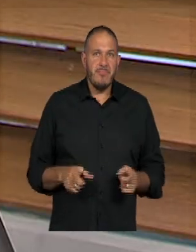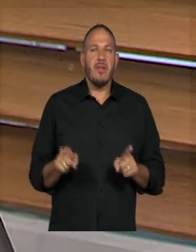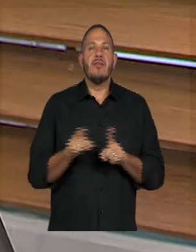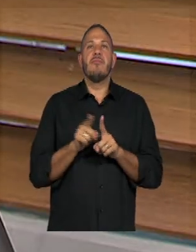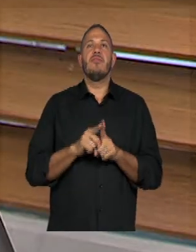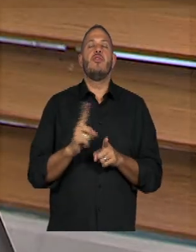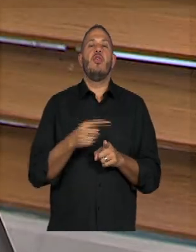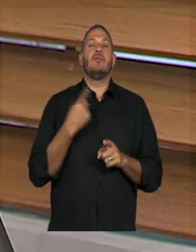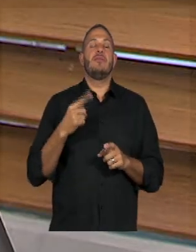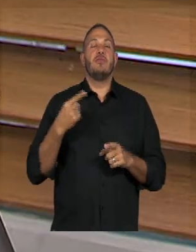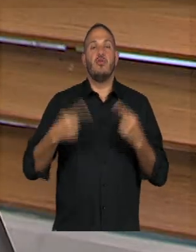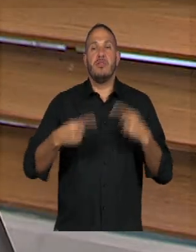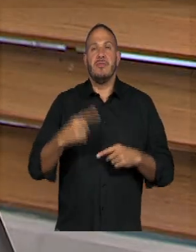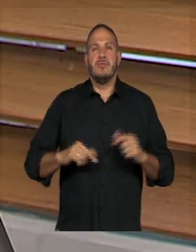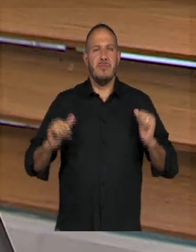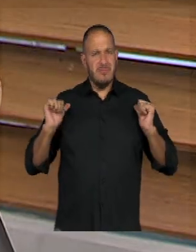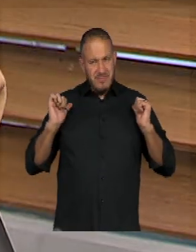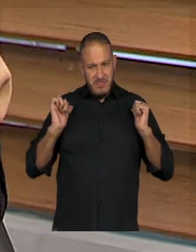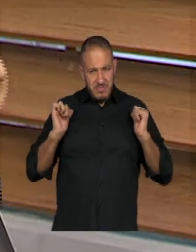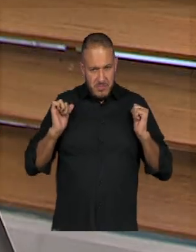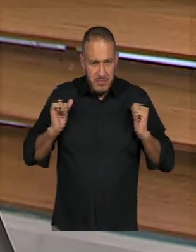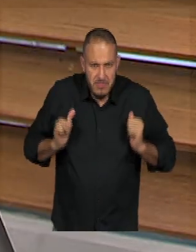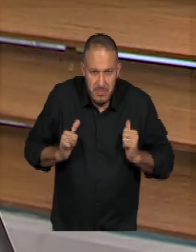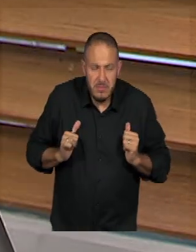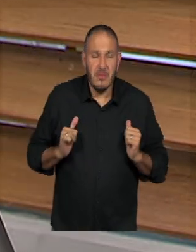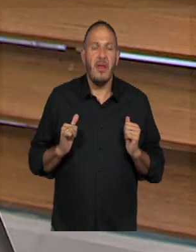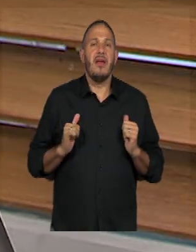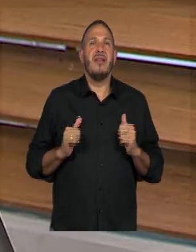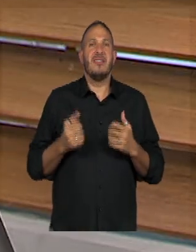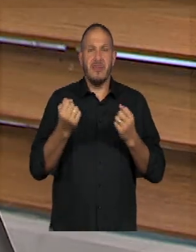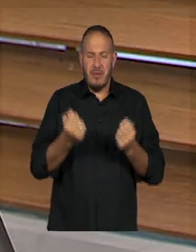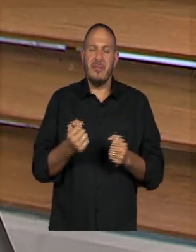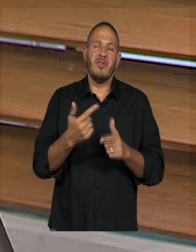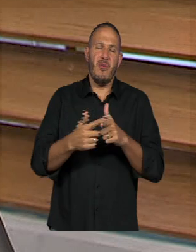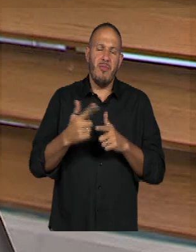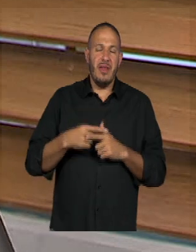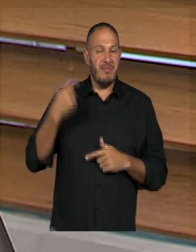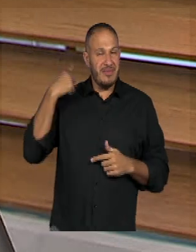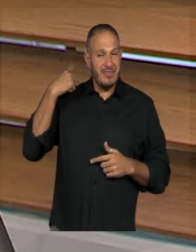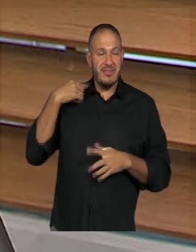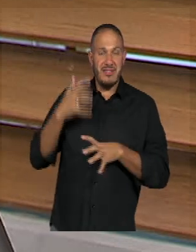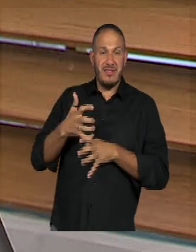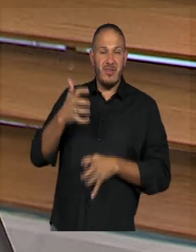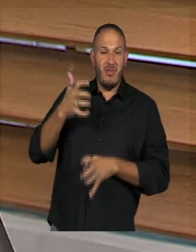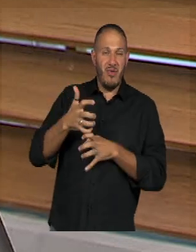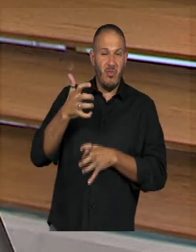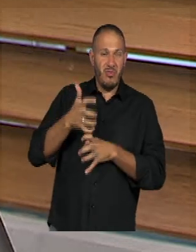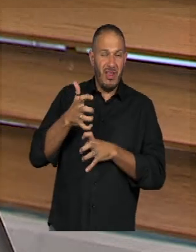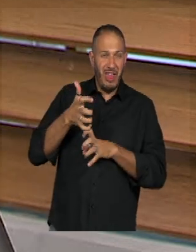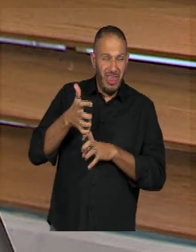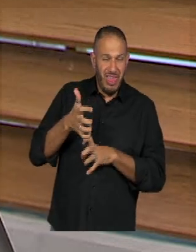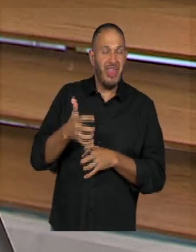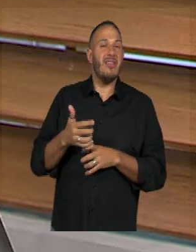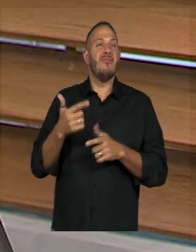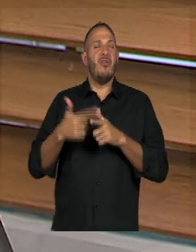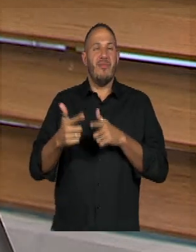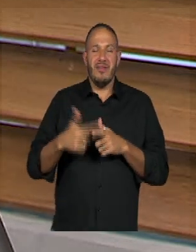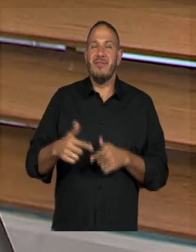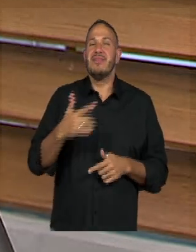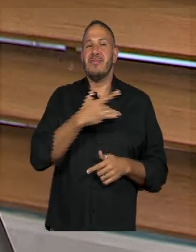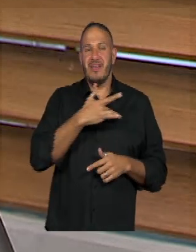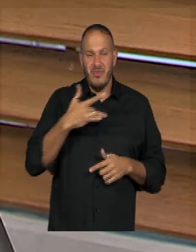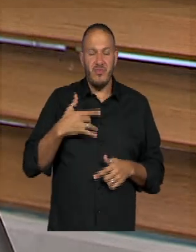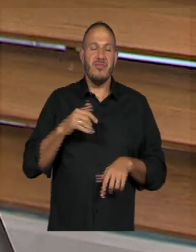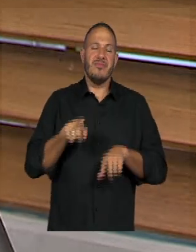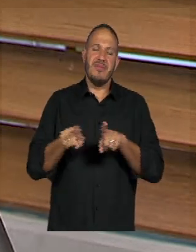da mochila que eles carregavam. Isso traz um problema para a coluna, isso traz problema de saúde, isso quando envolve